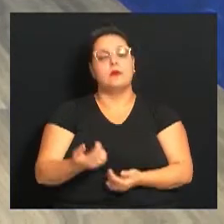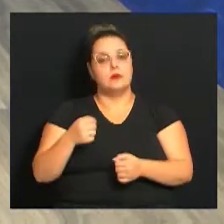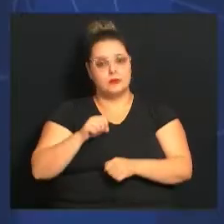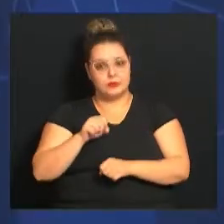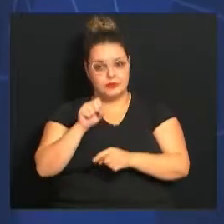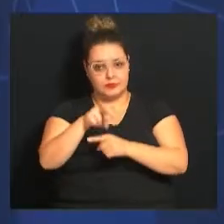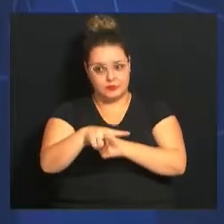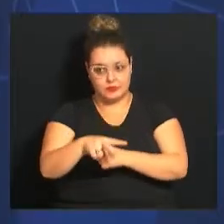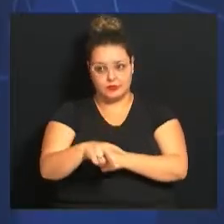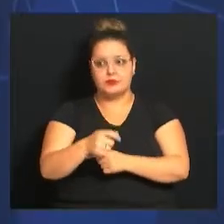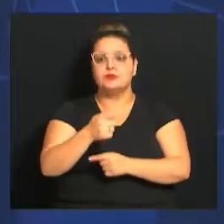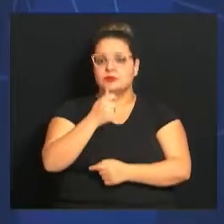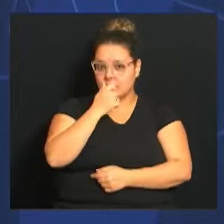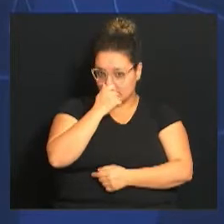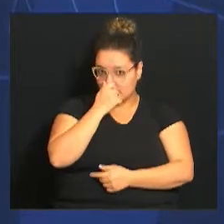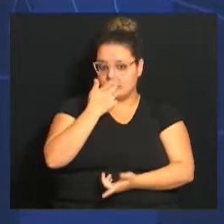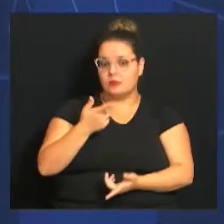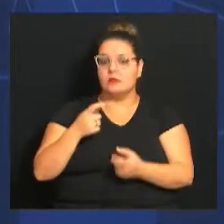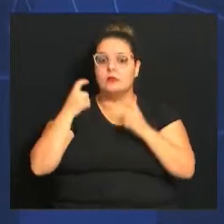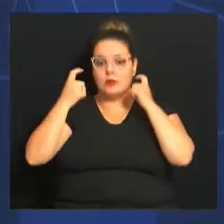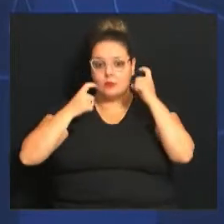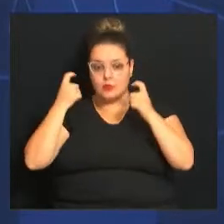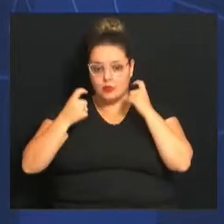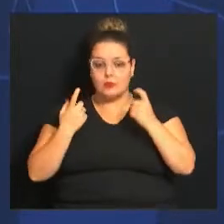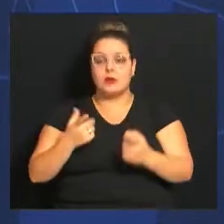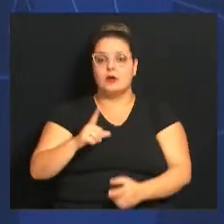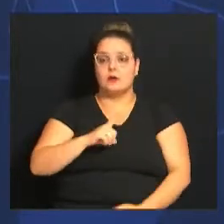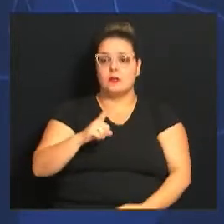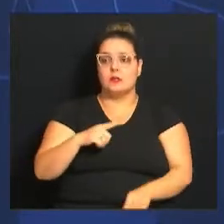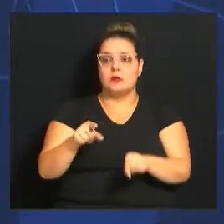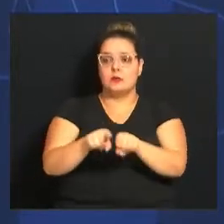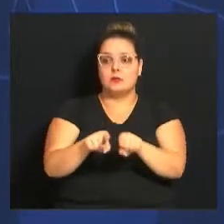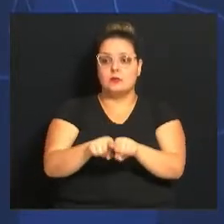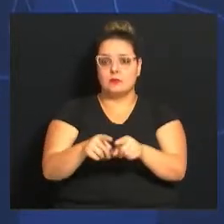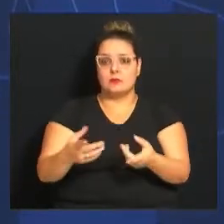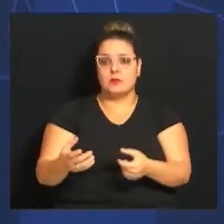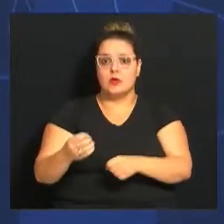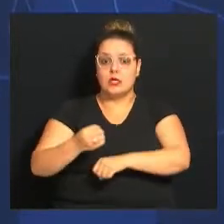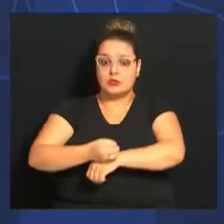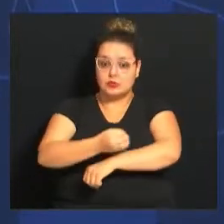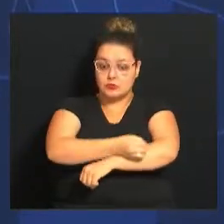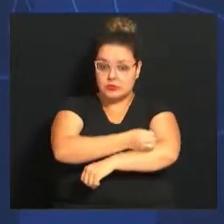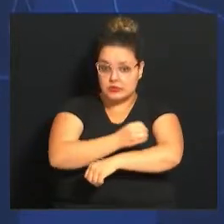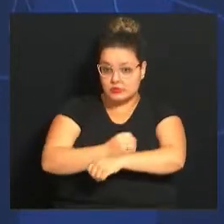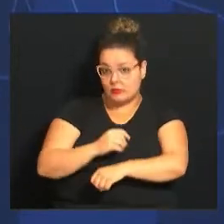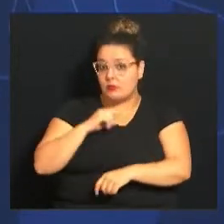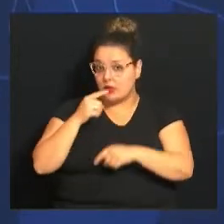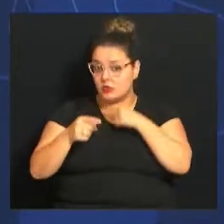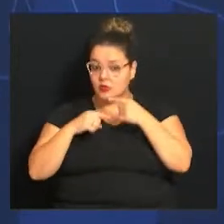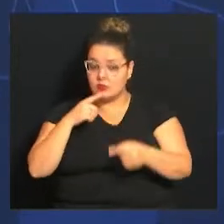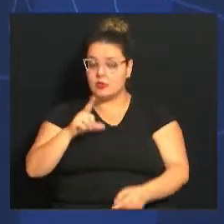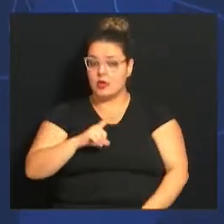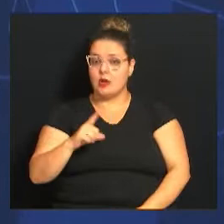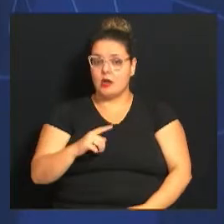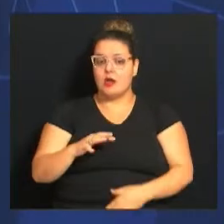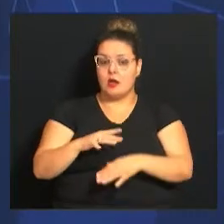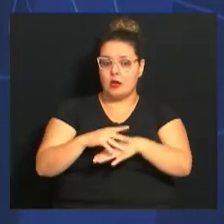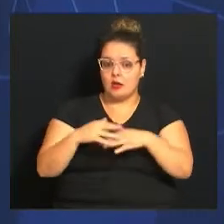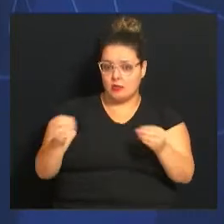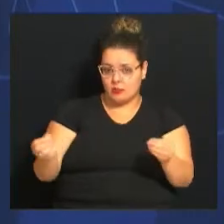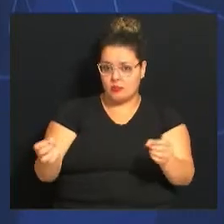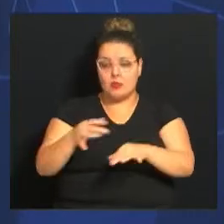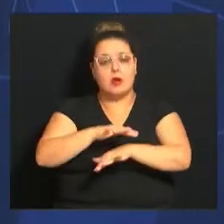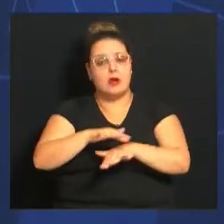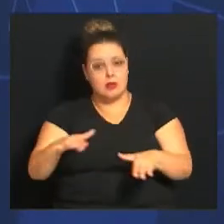uma preocupação que nós temos também é sobre sarampo, né? Era uma doença que tinha sido erradicada